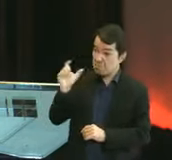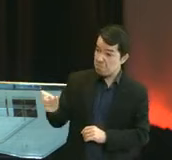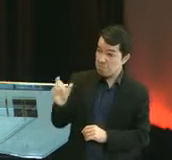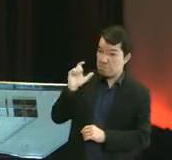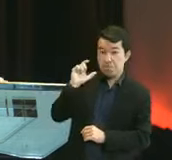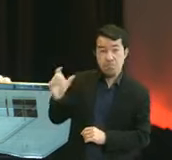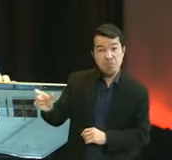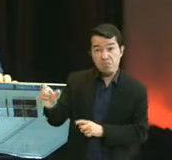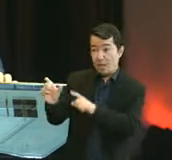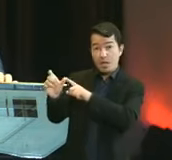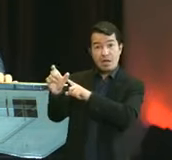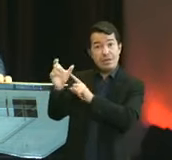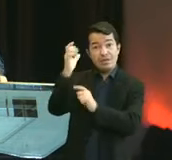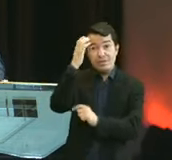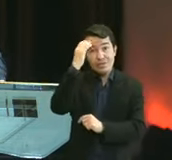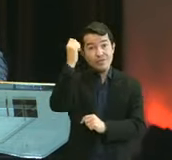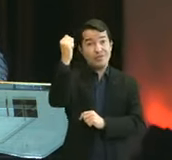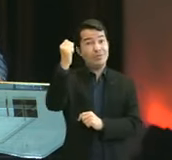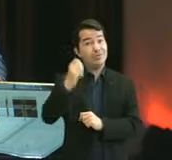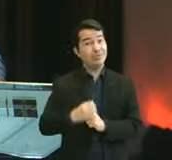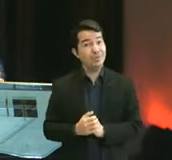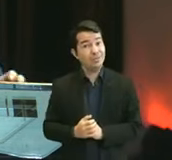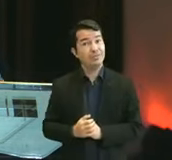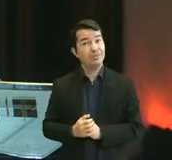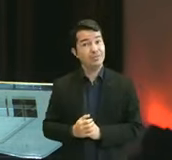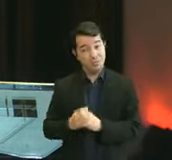que ele falava.